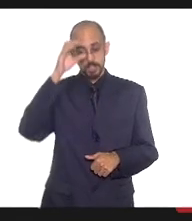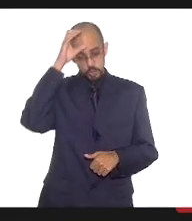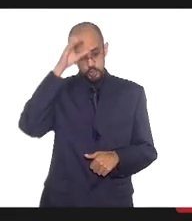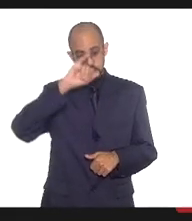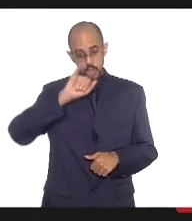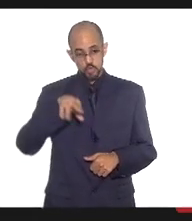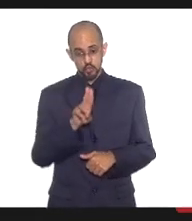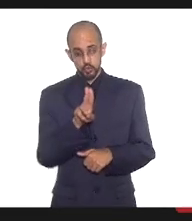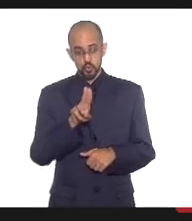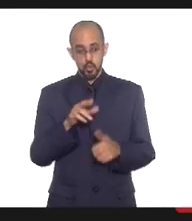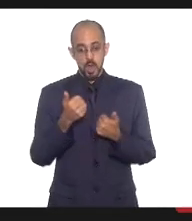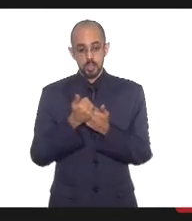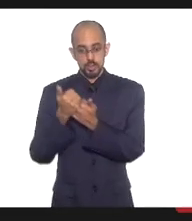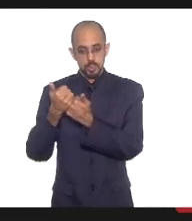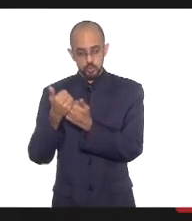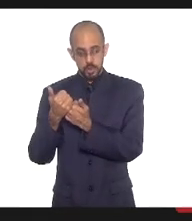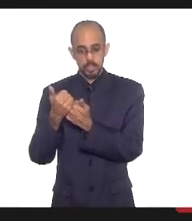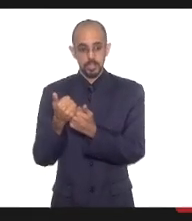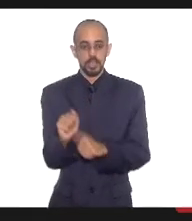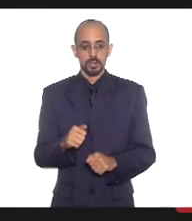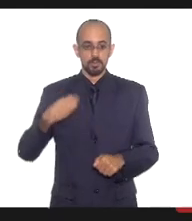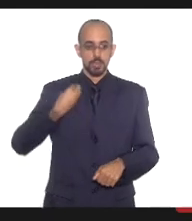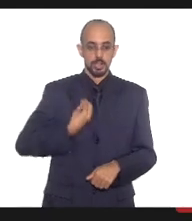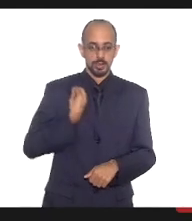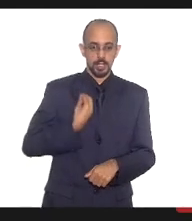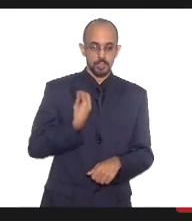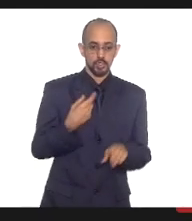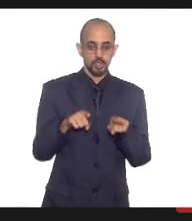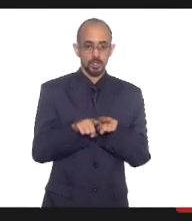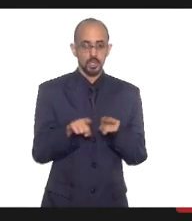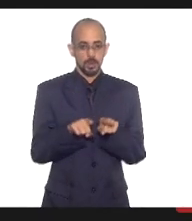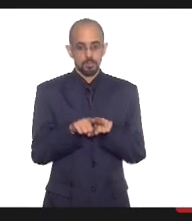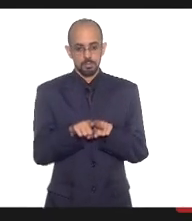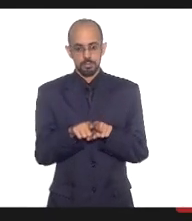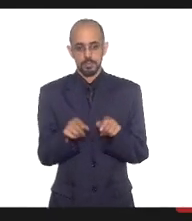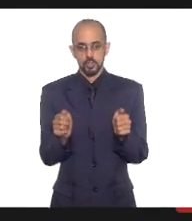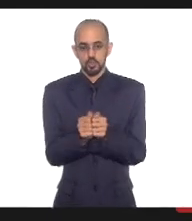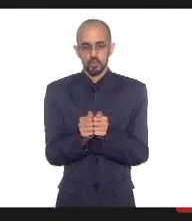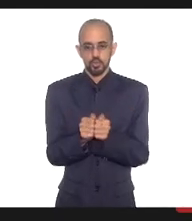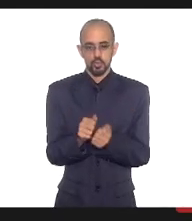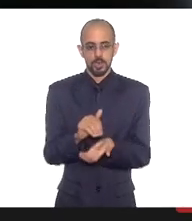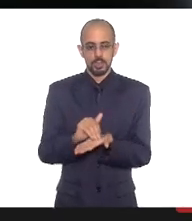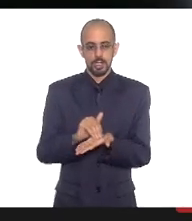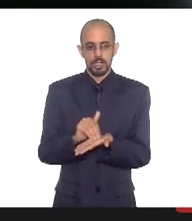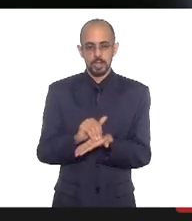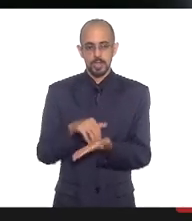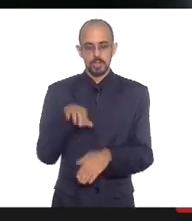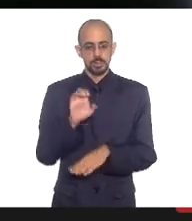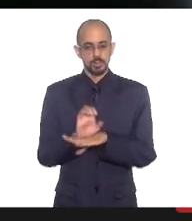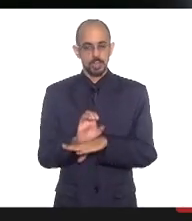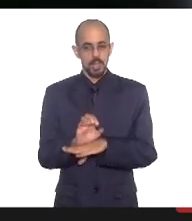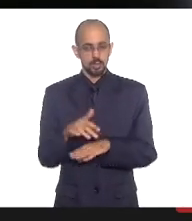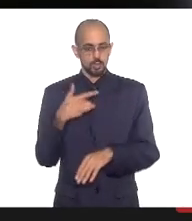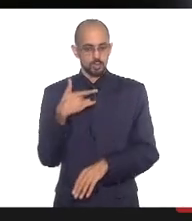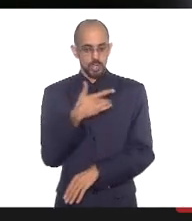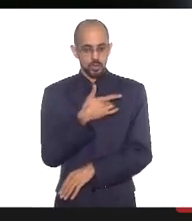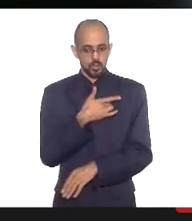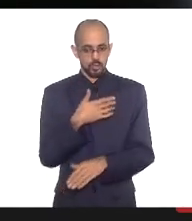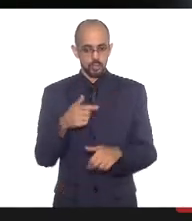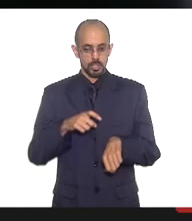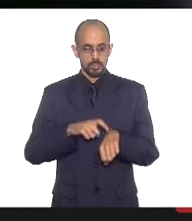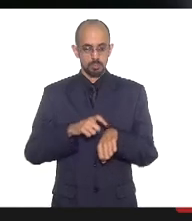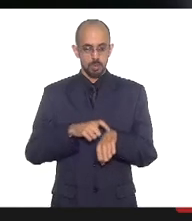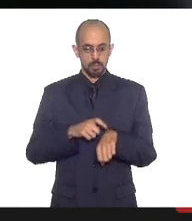está também a sua a Secretaria Estadual de Saúde eu vou nesse momento fazer uma breve